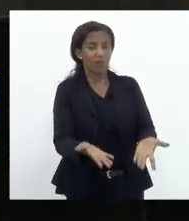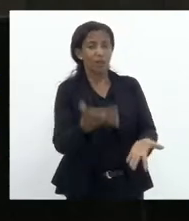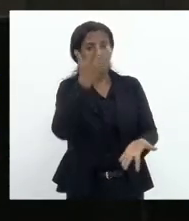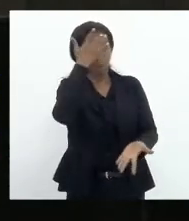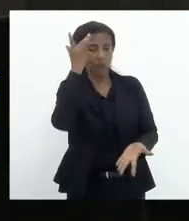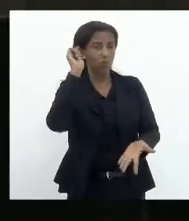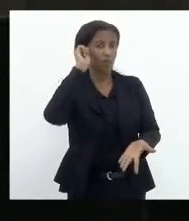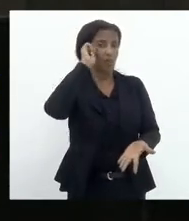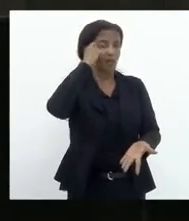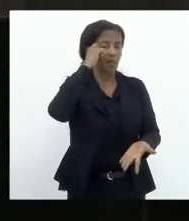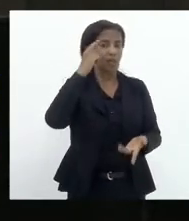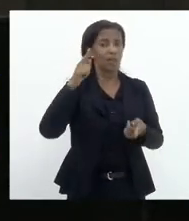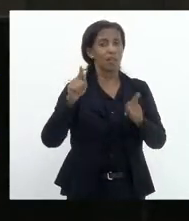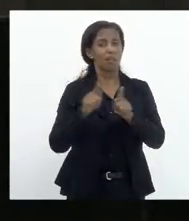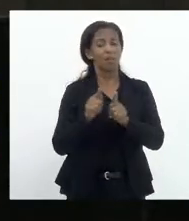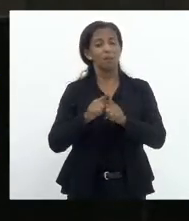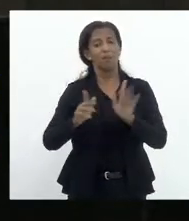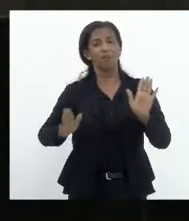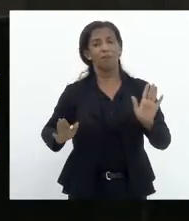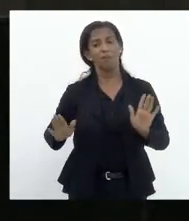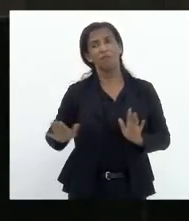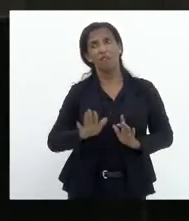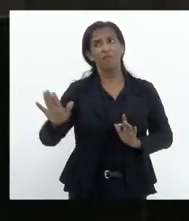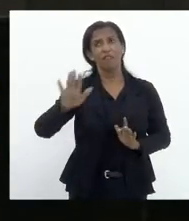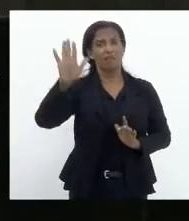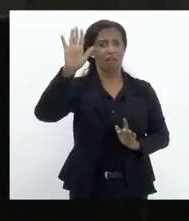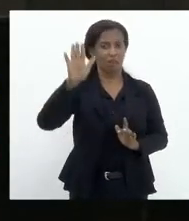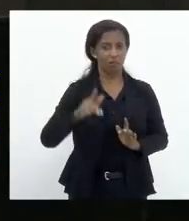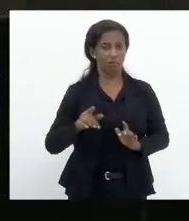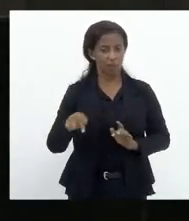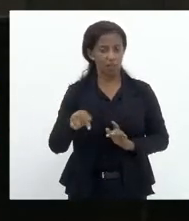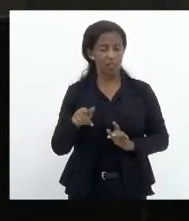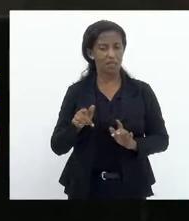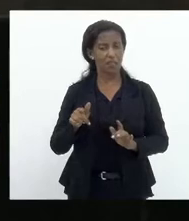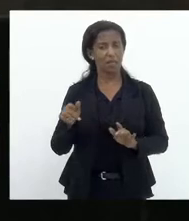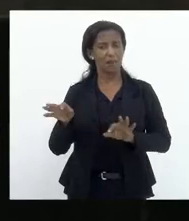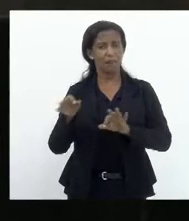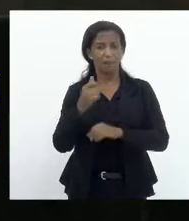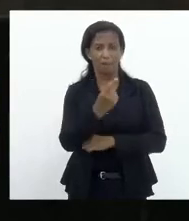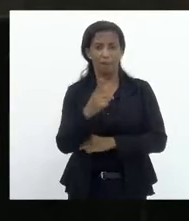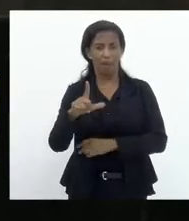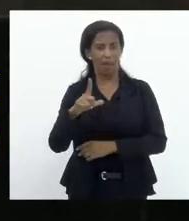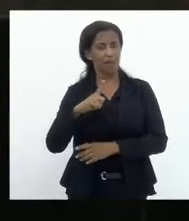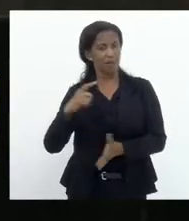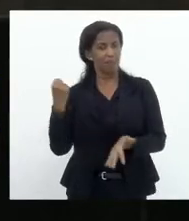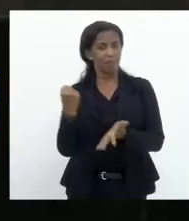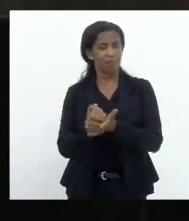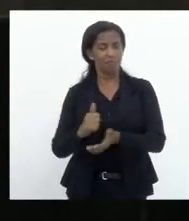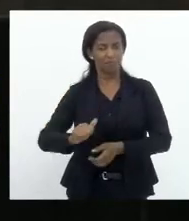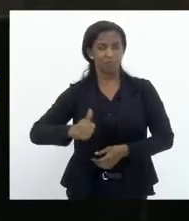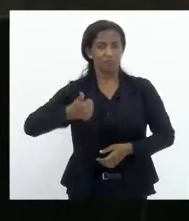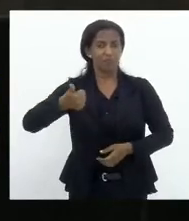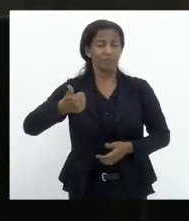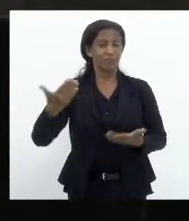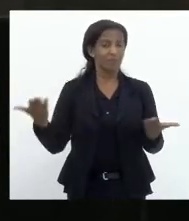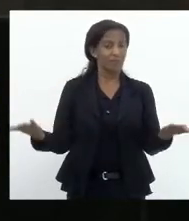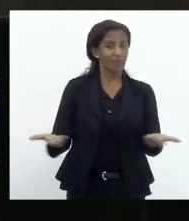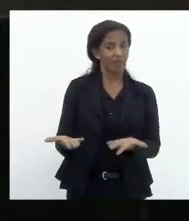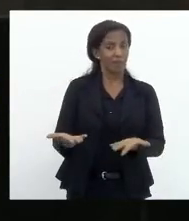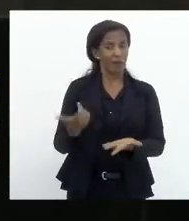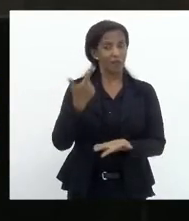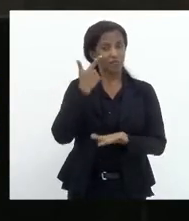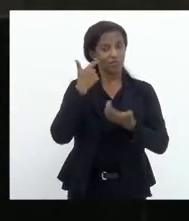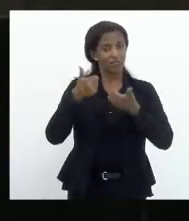maioria negra é isso a maioria favelada esse projeto ele teve um impacto positivo aqui na casa e agora a gente